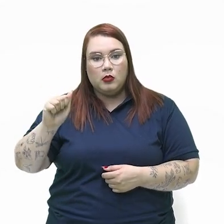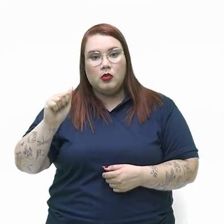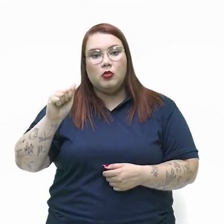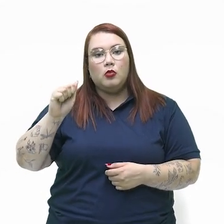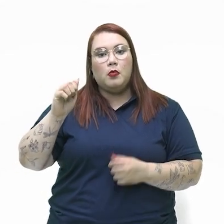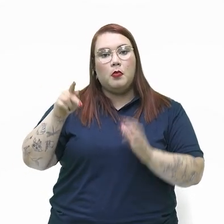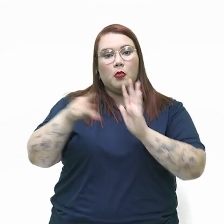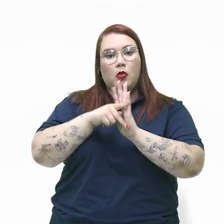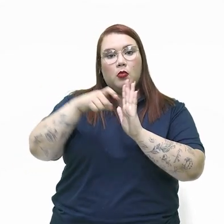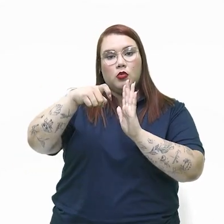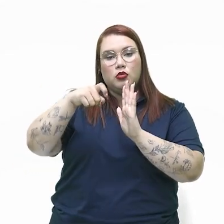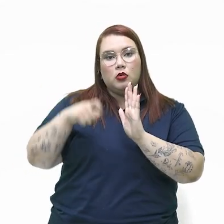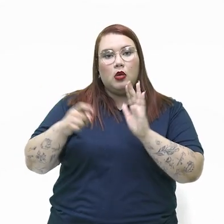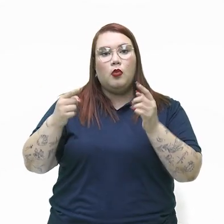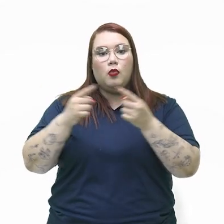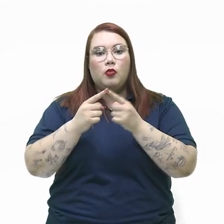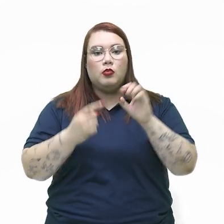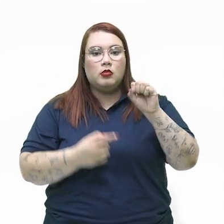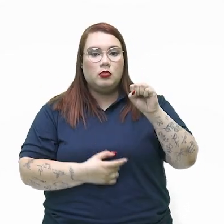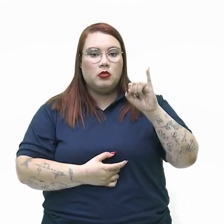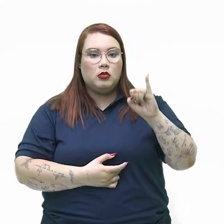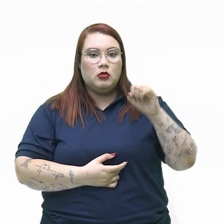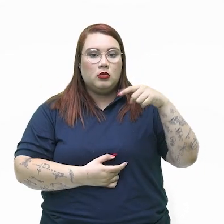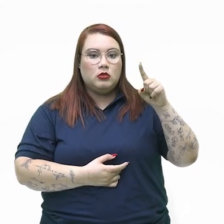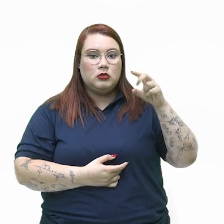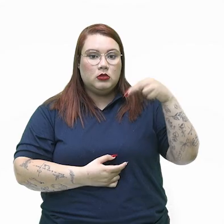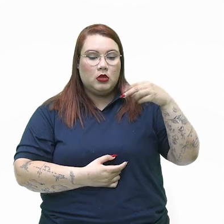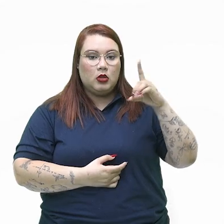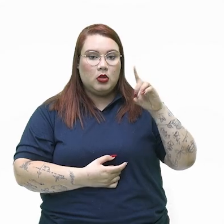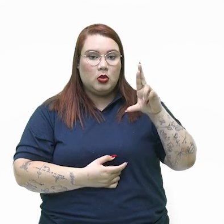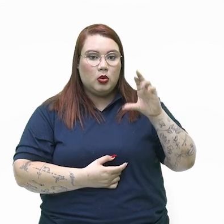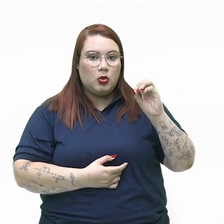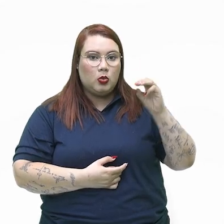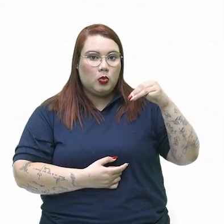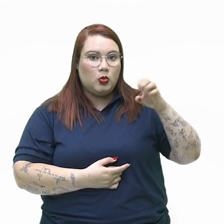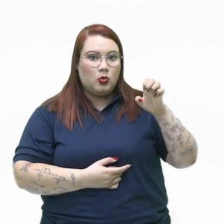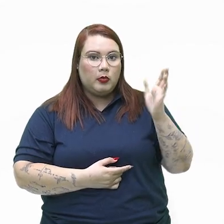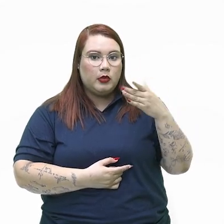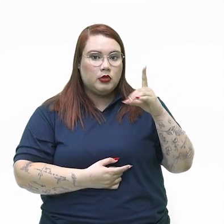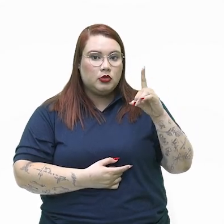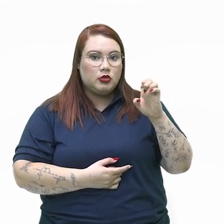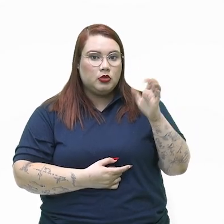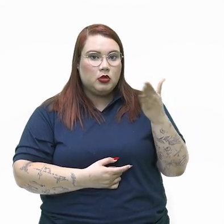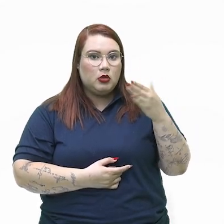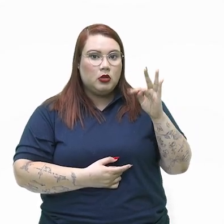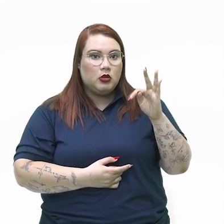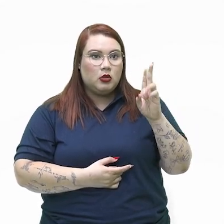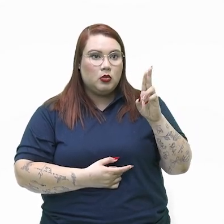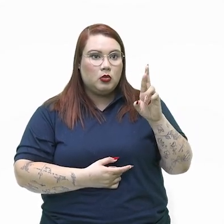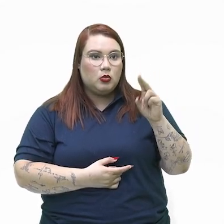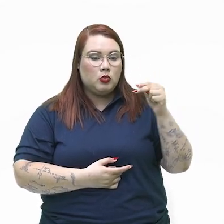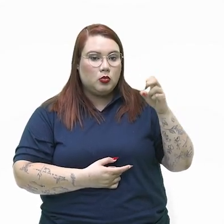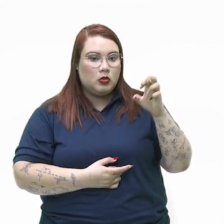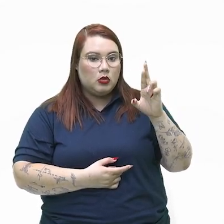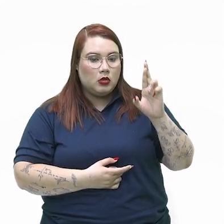do X, né, que é chamado de síndrome de Turner. A característica desse cariótipo é